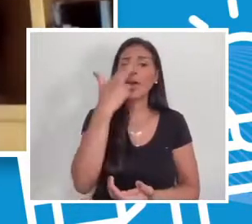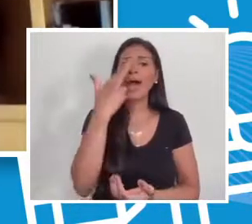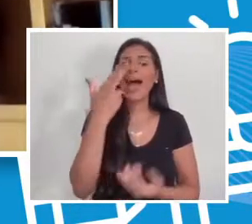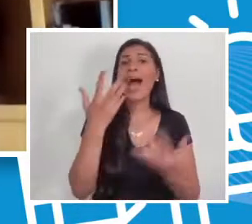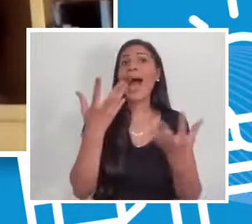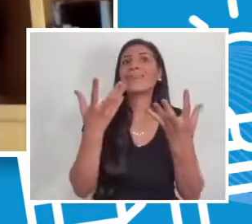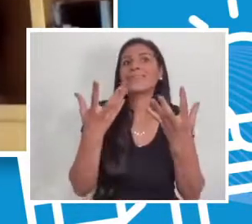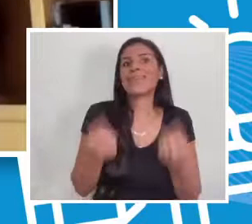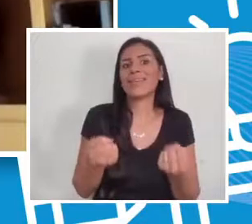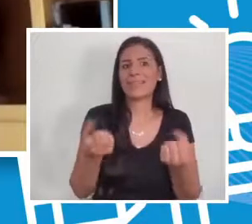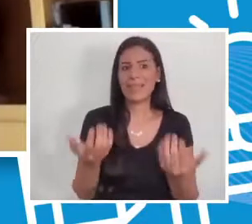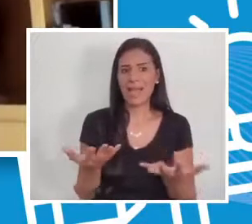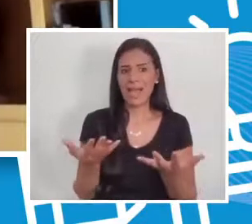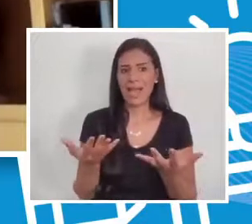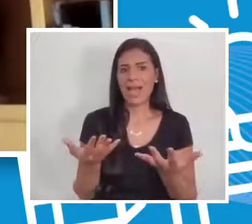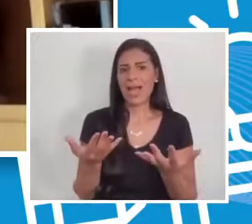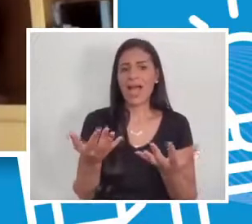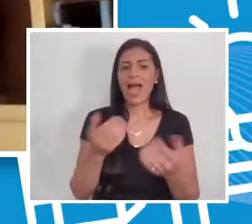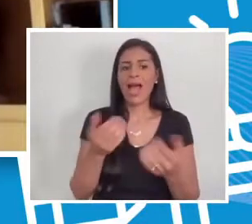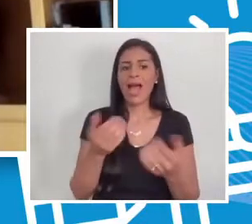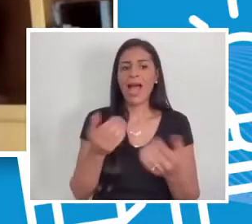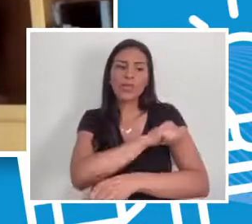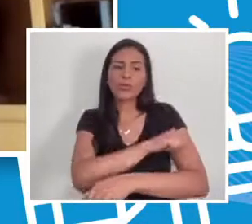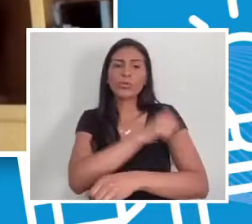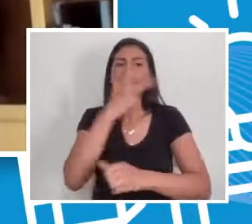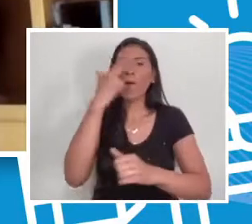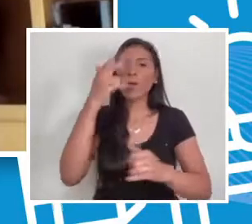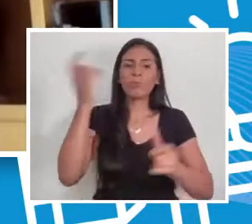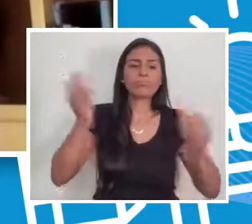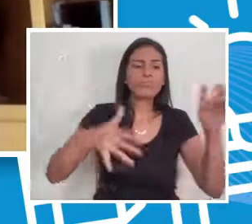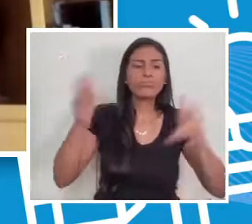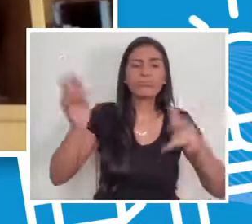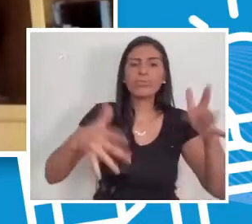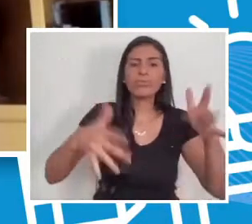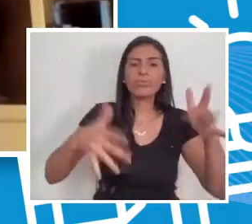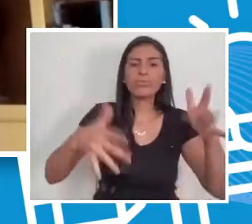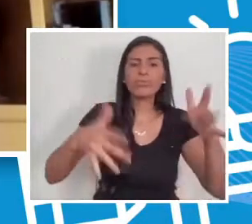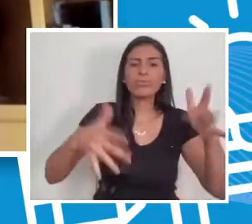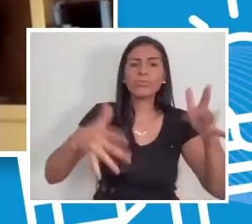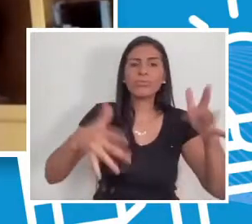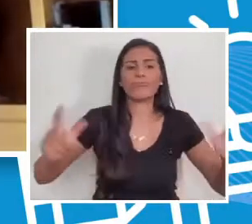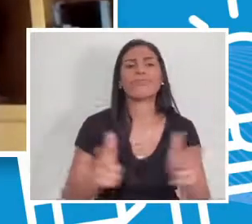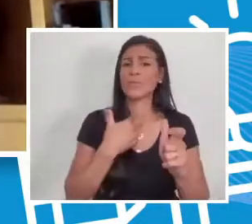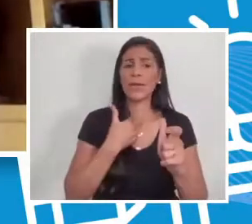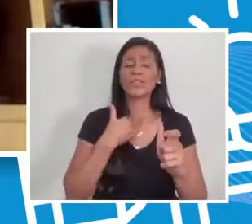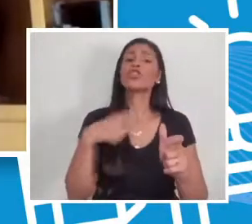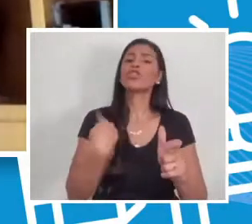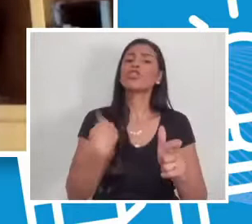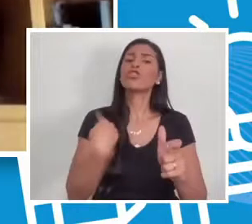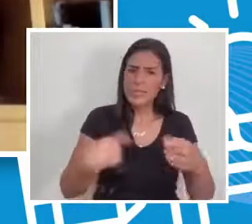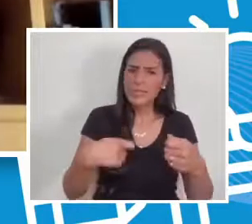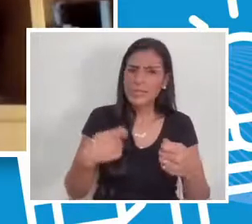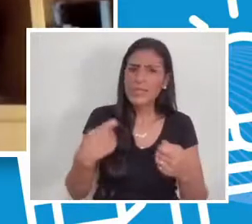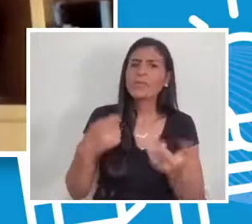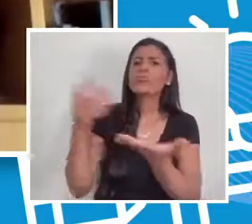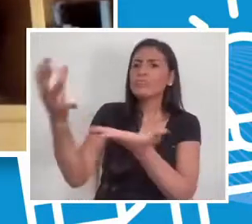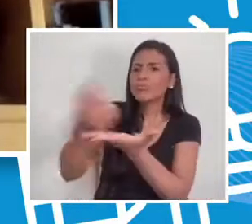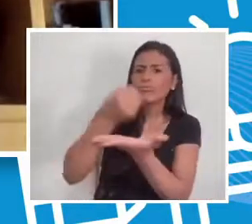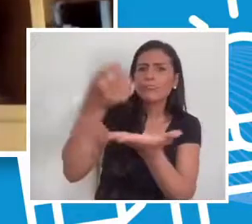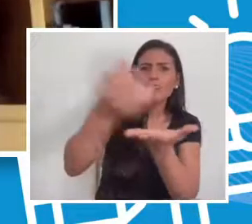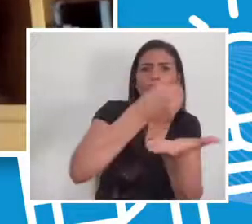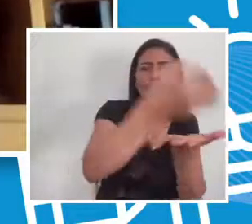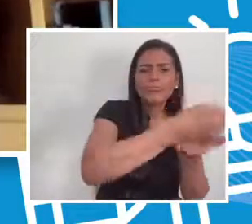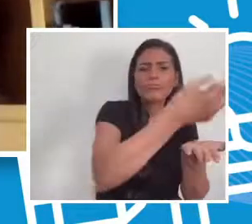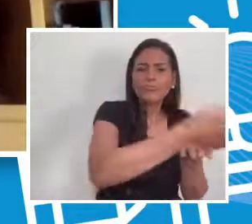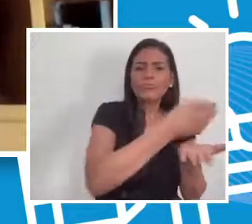hoje, ela é muito importante, porque primeiro que sem aluno não tem para quem ensinar.